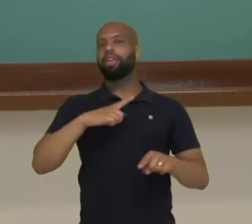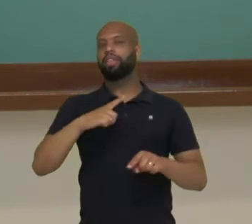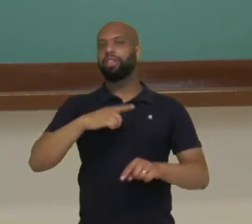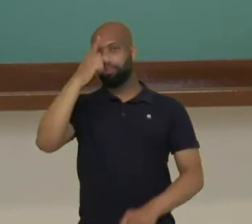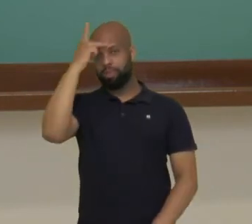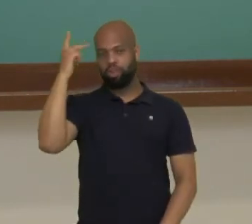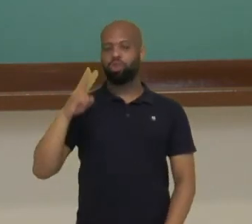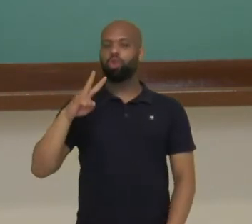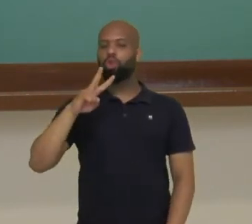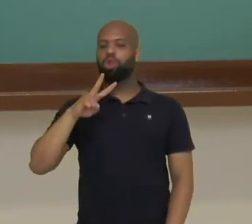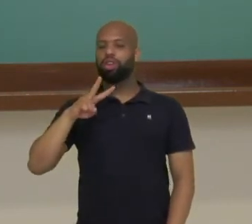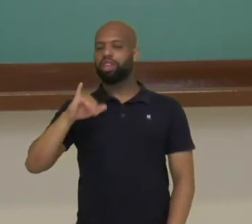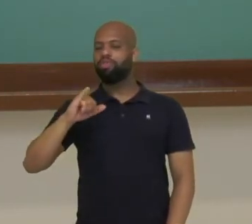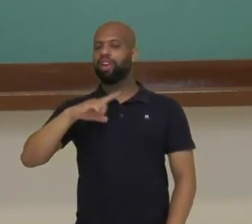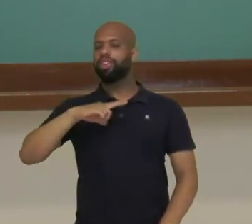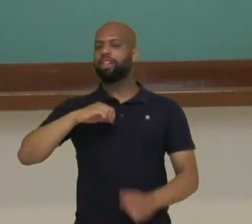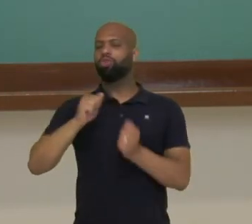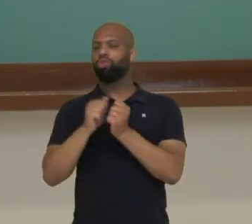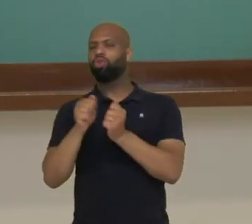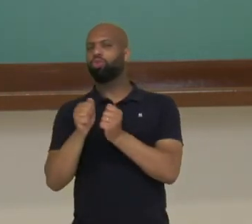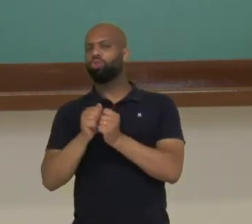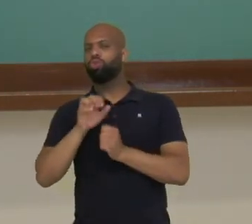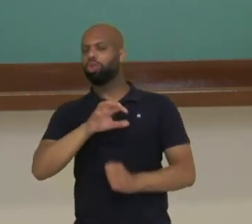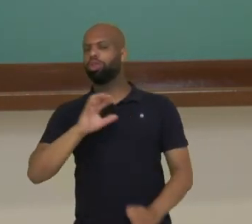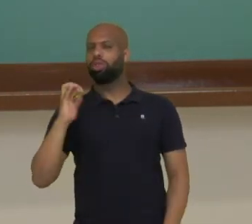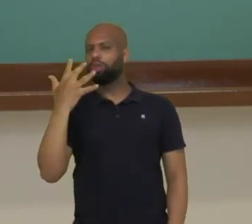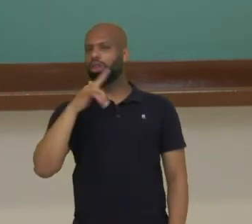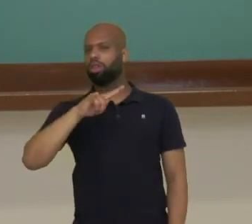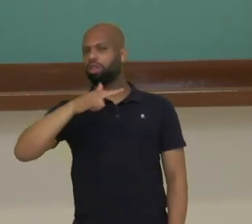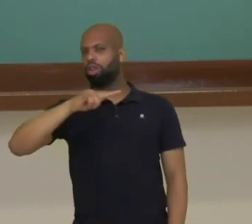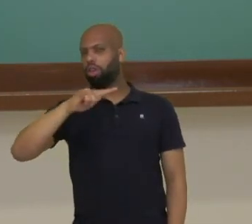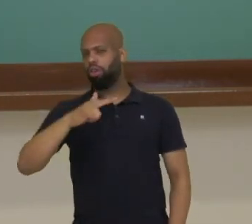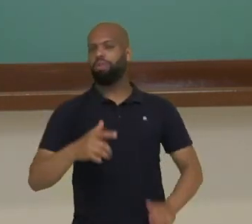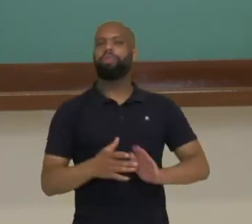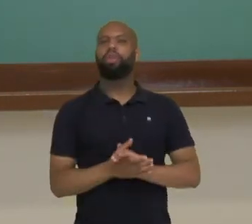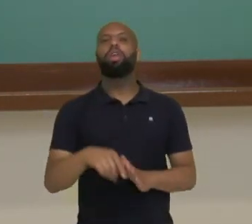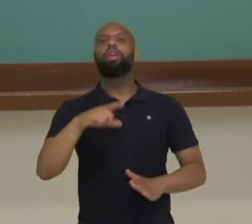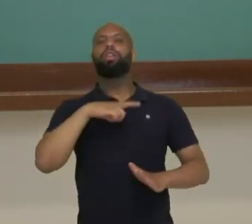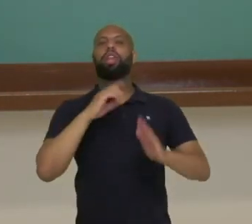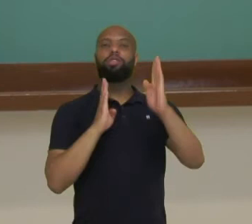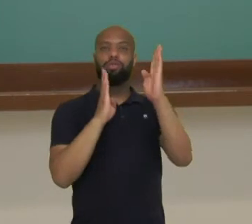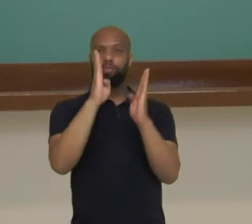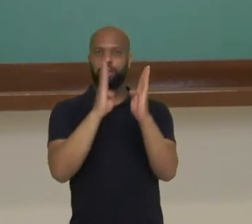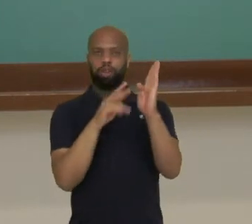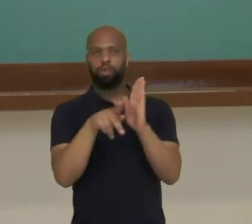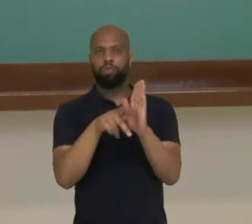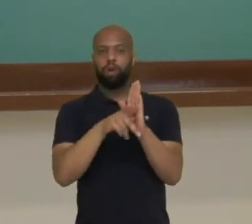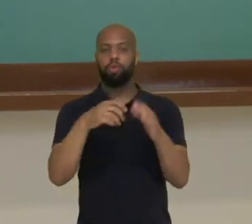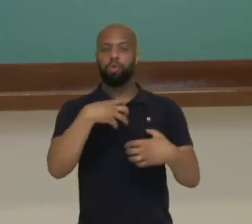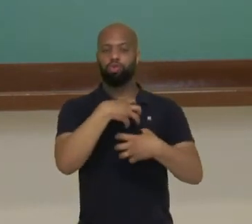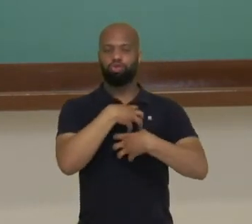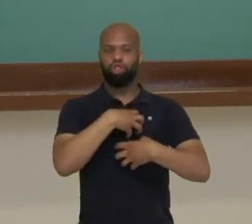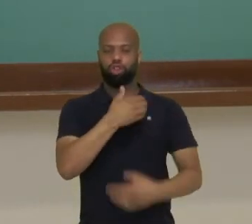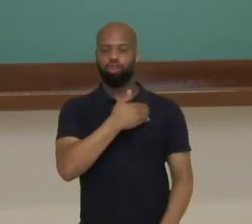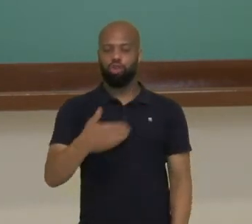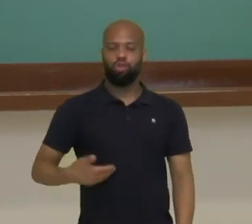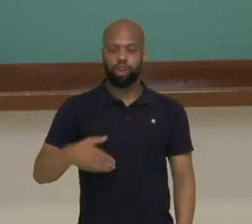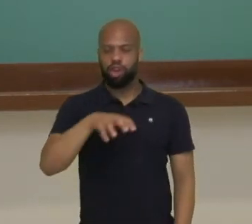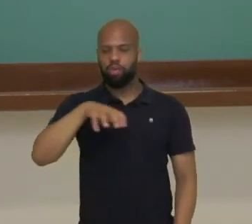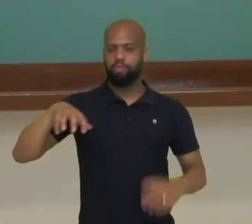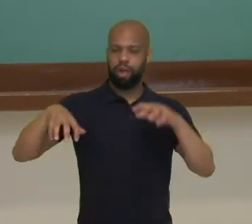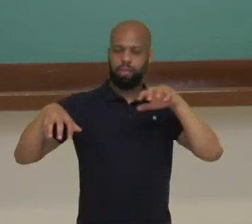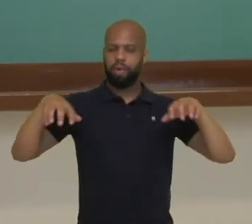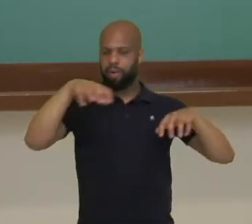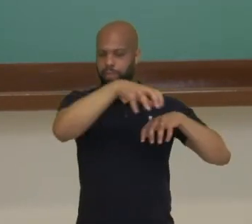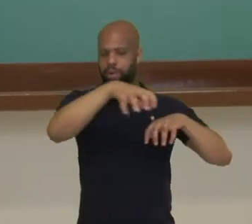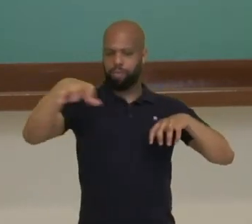estar envolvida nesse acontecimento. Olha só, durante o período regencial, que era aquele em